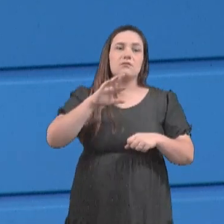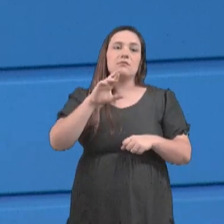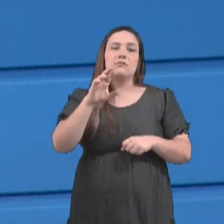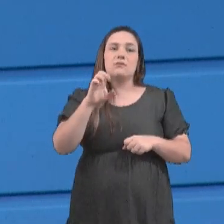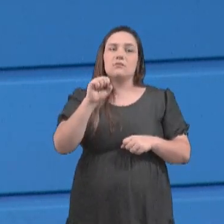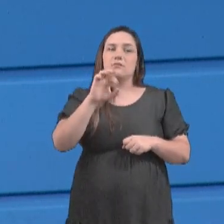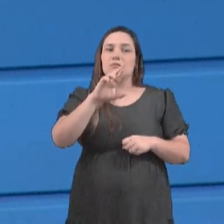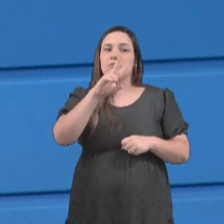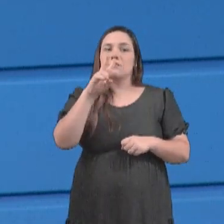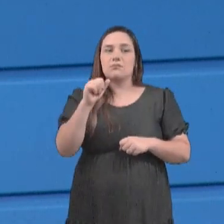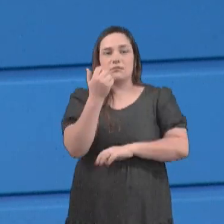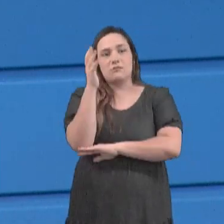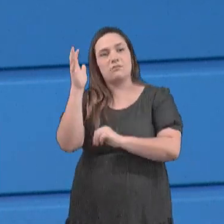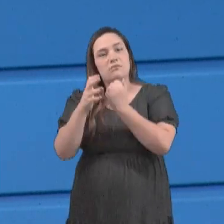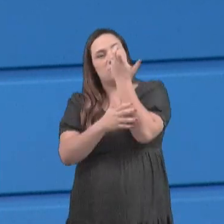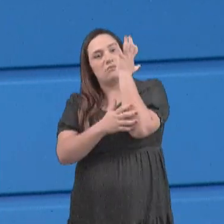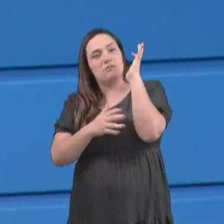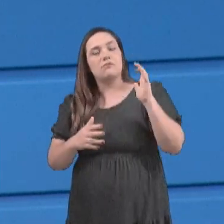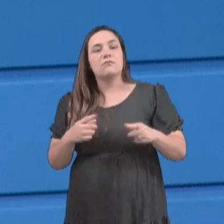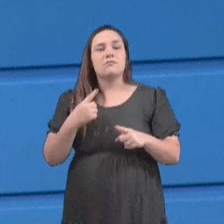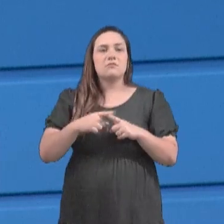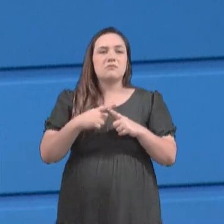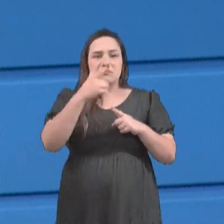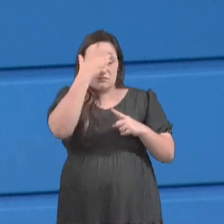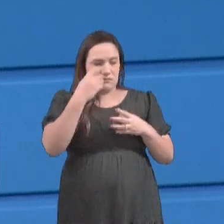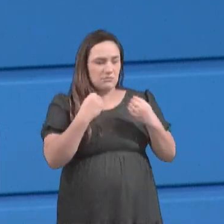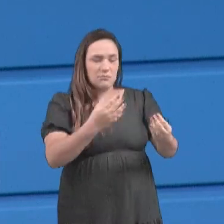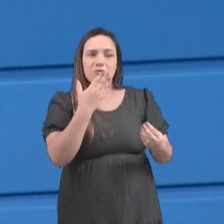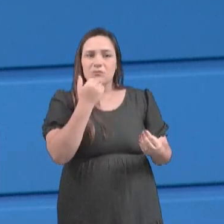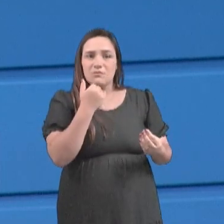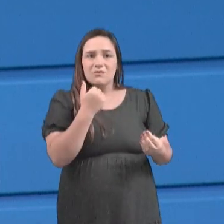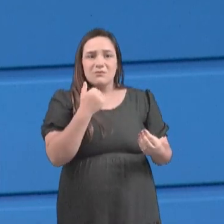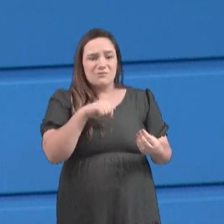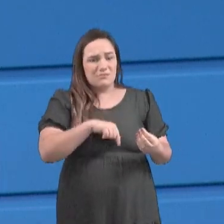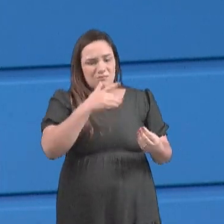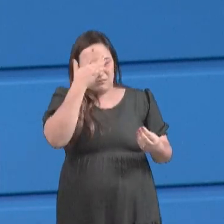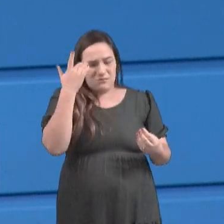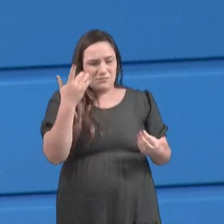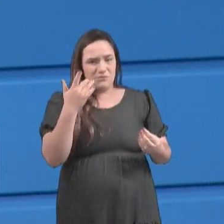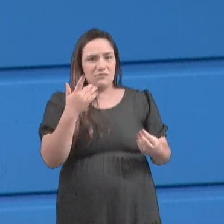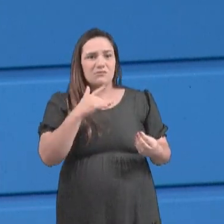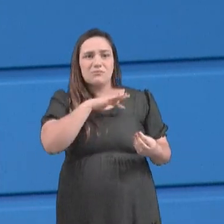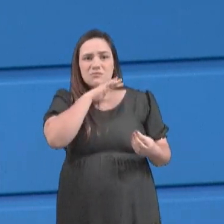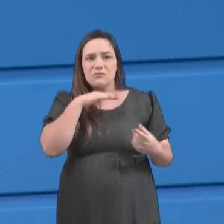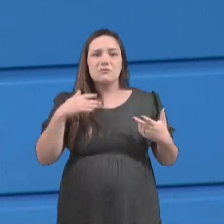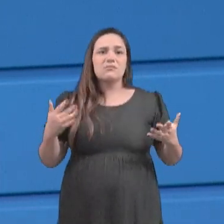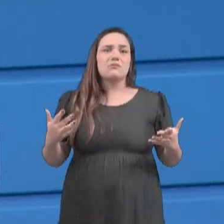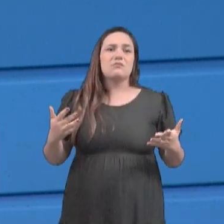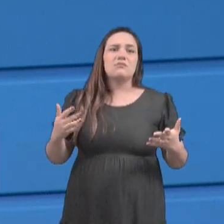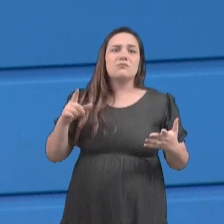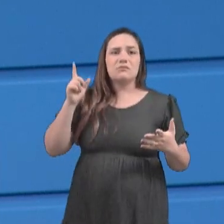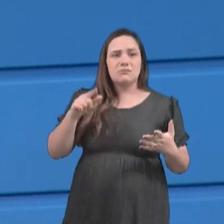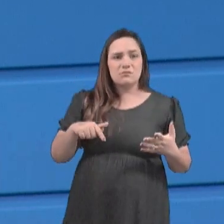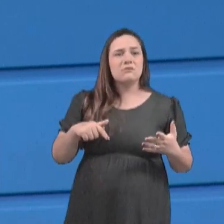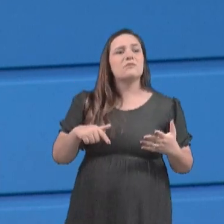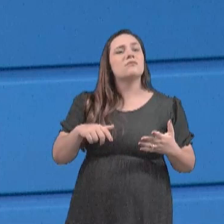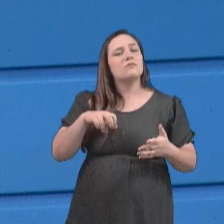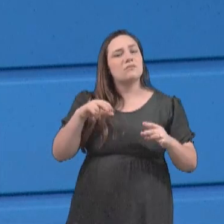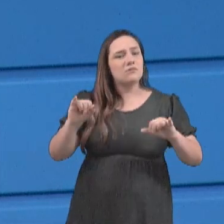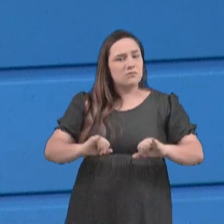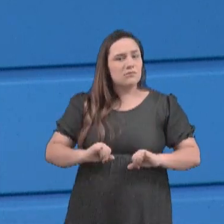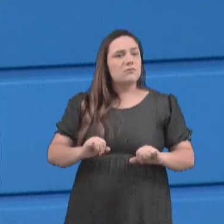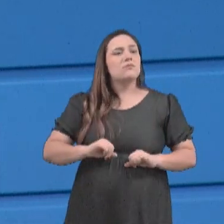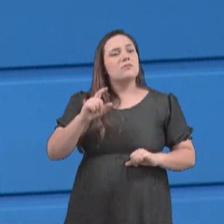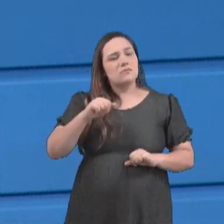das florestas, né, e dentro desse espaço, porque o pessoal dá alimento para os animais acabam atacando também as pessoas, e isso também é maus tratos aos